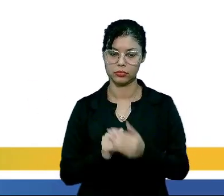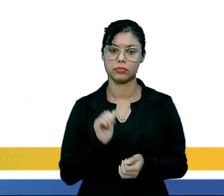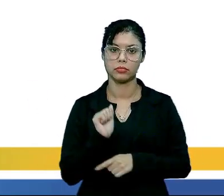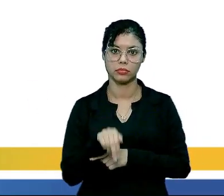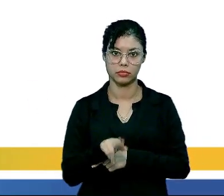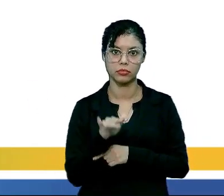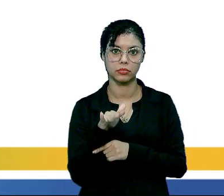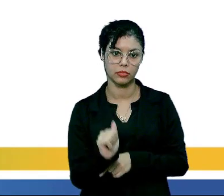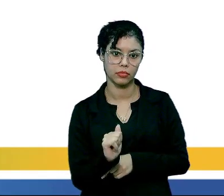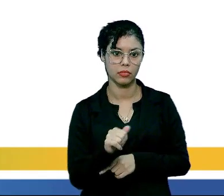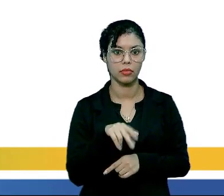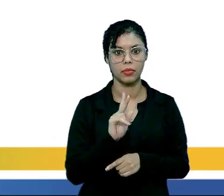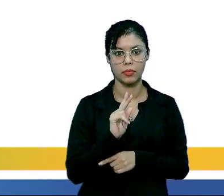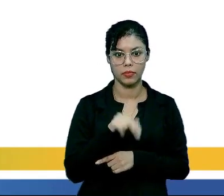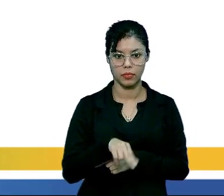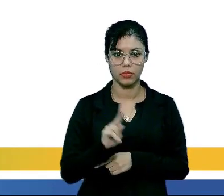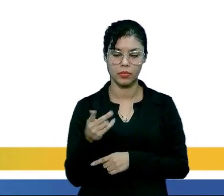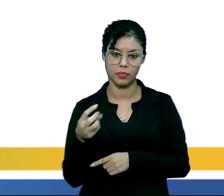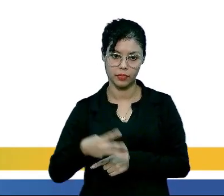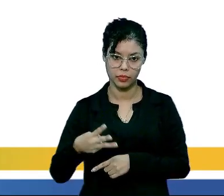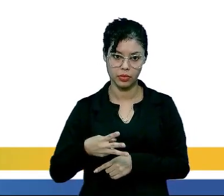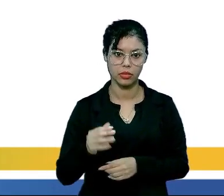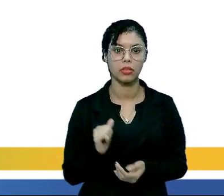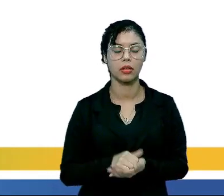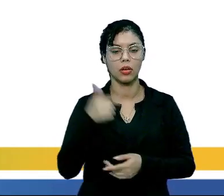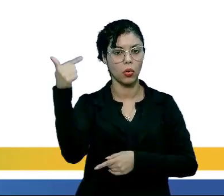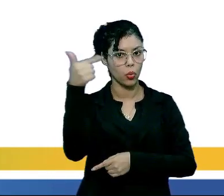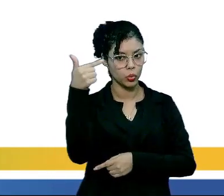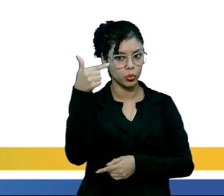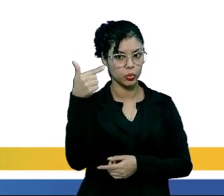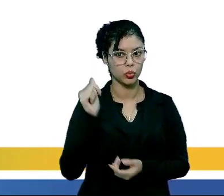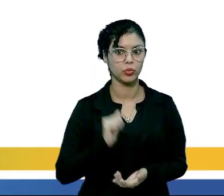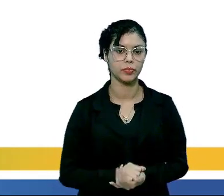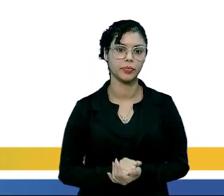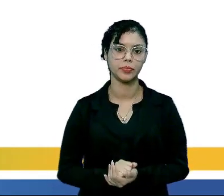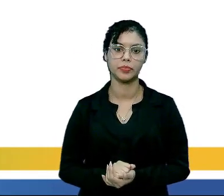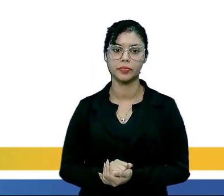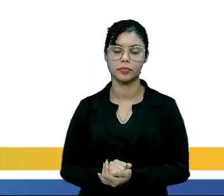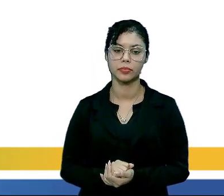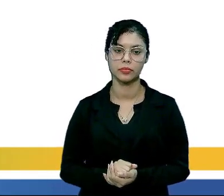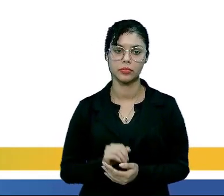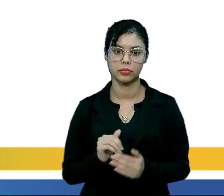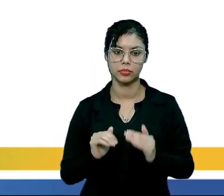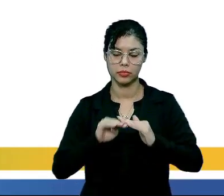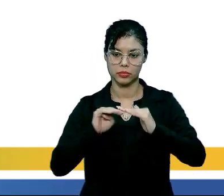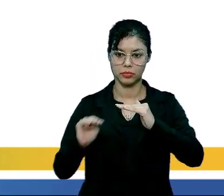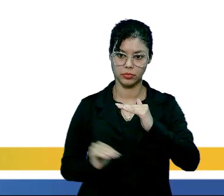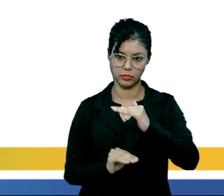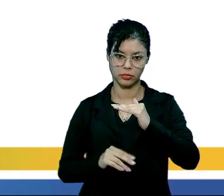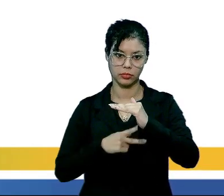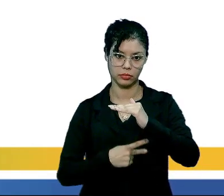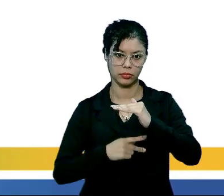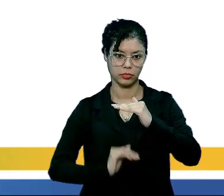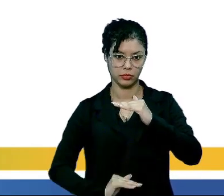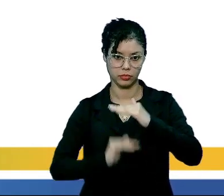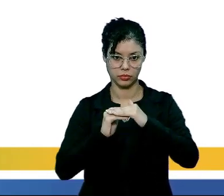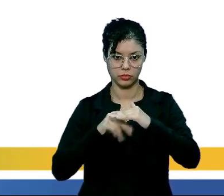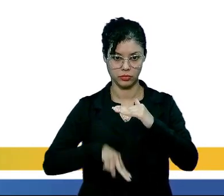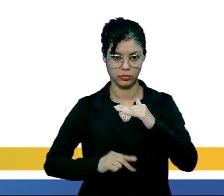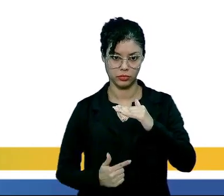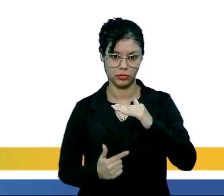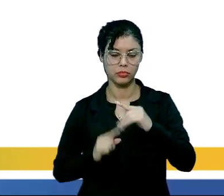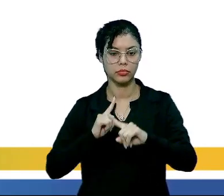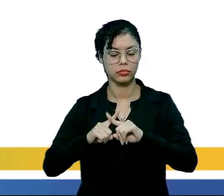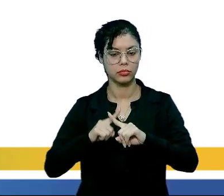da amônia, que é o NH3, elevada ao quadrado, porque tem um 2 ali na frente, sobre a pressão parcial do